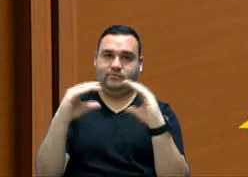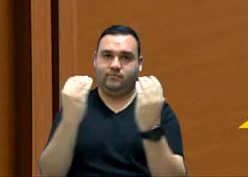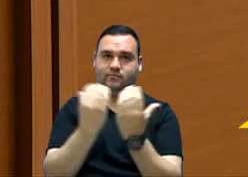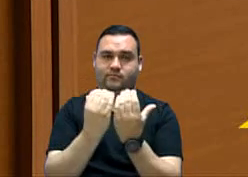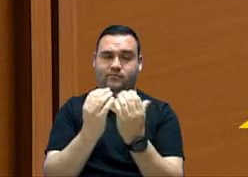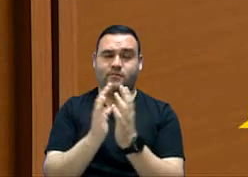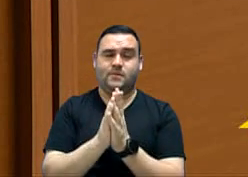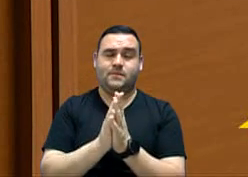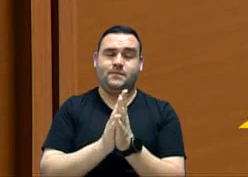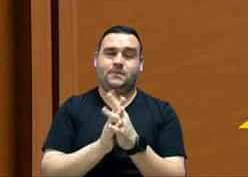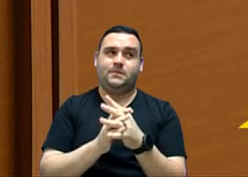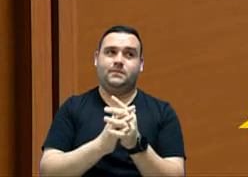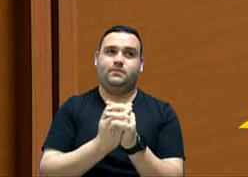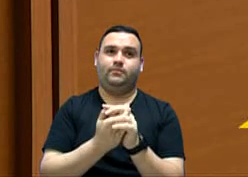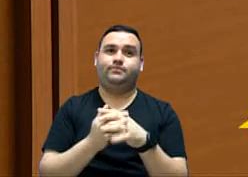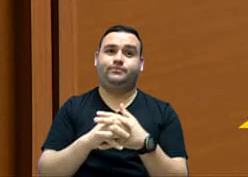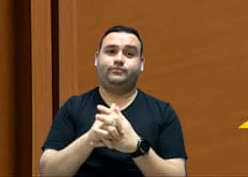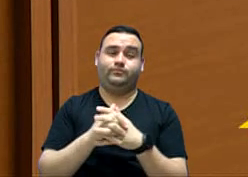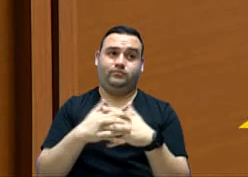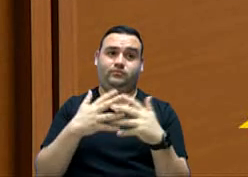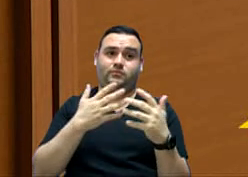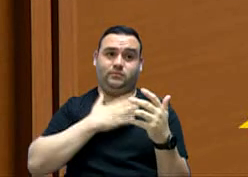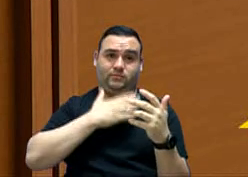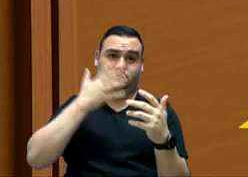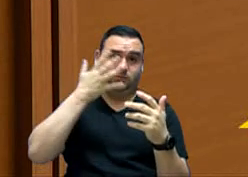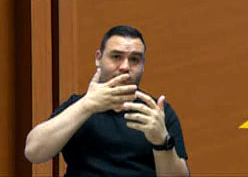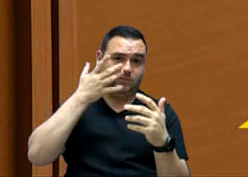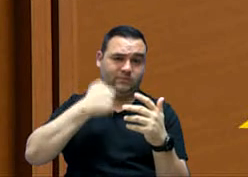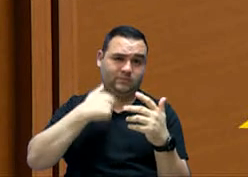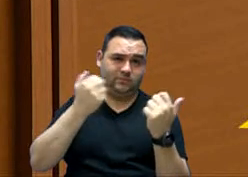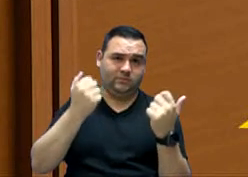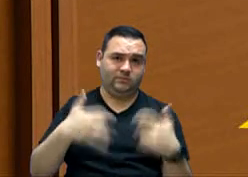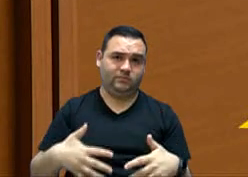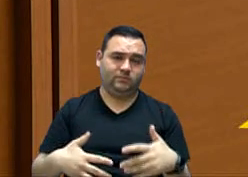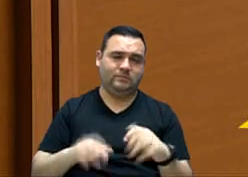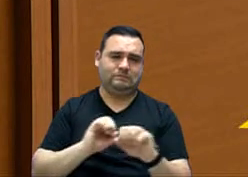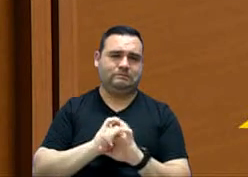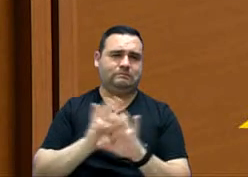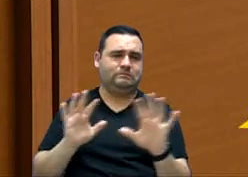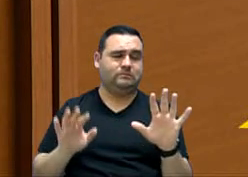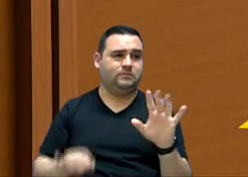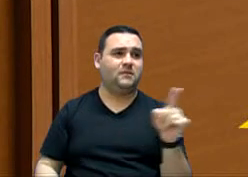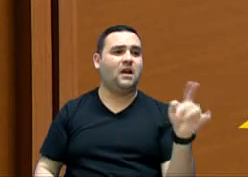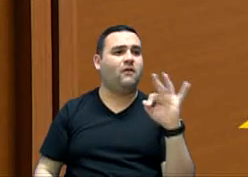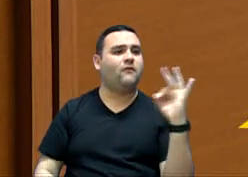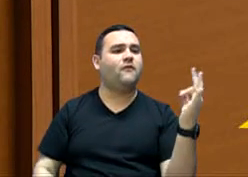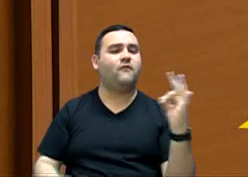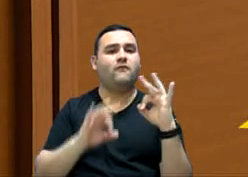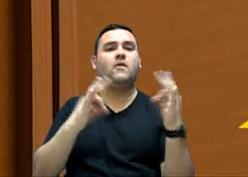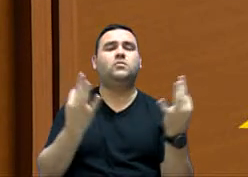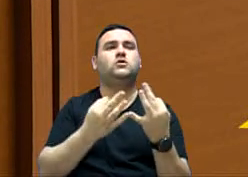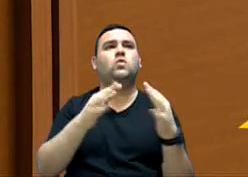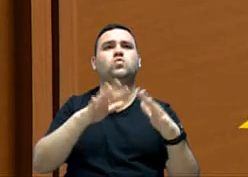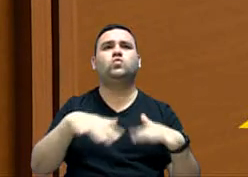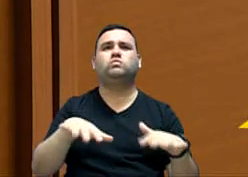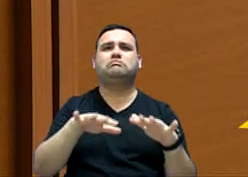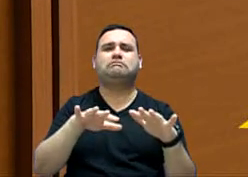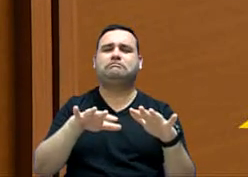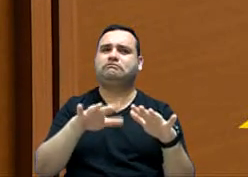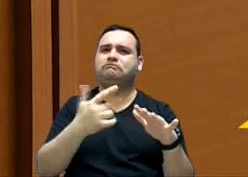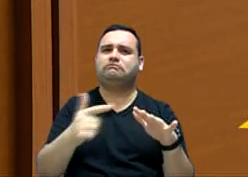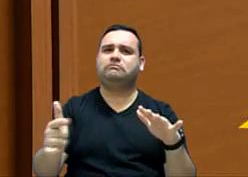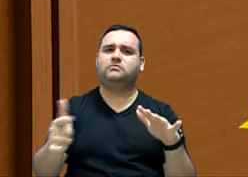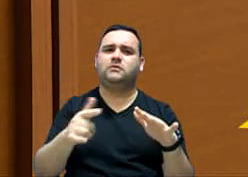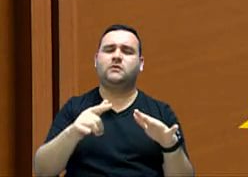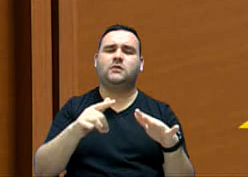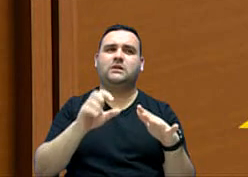casa. E, na minha fala, eu deixei muito claro que nenhuma daquelas famílias